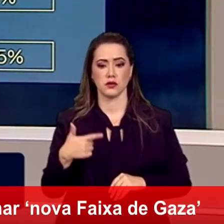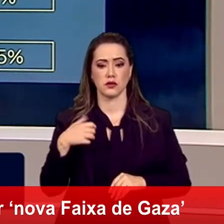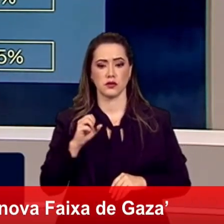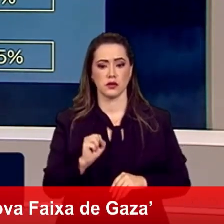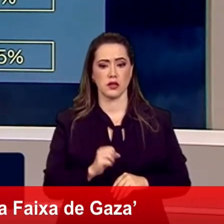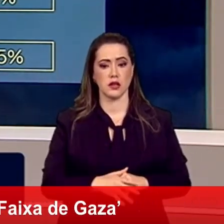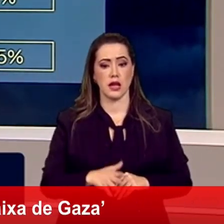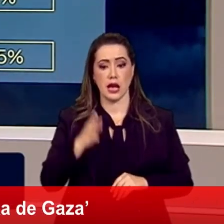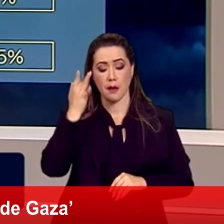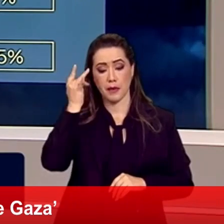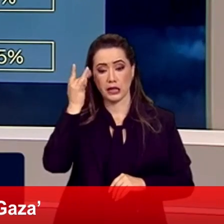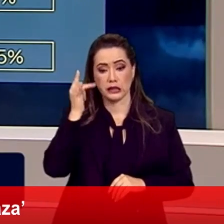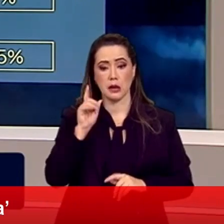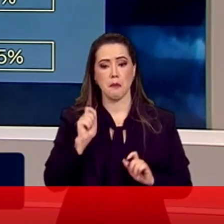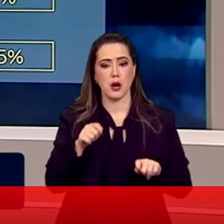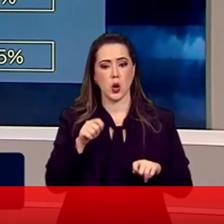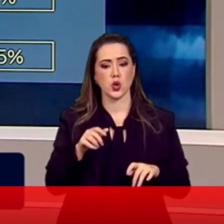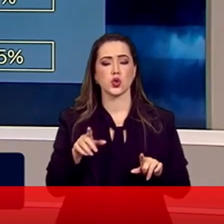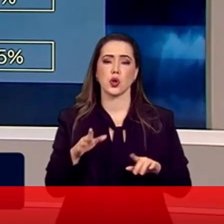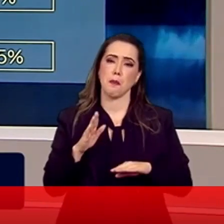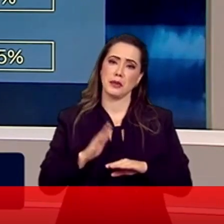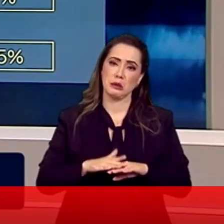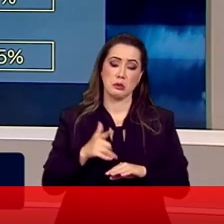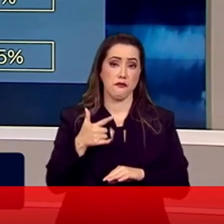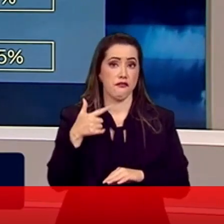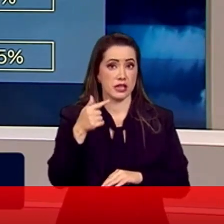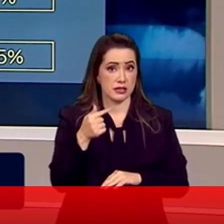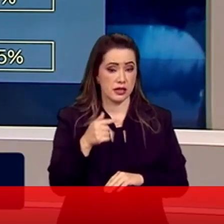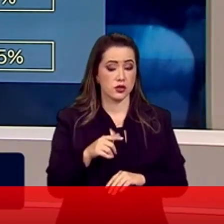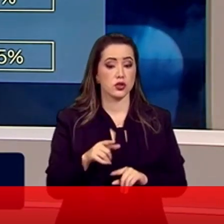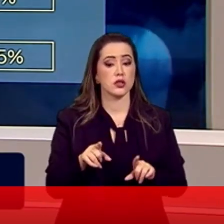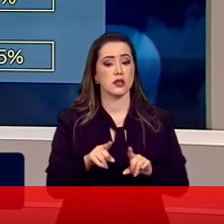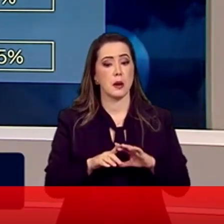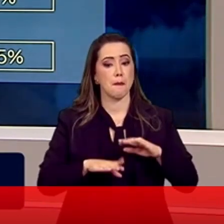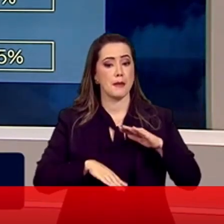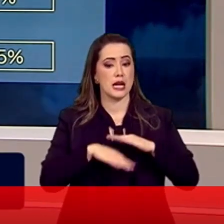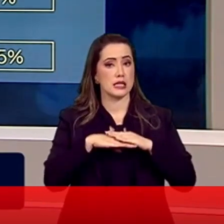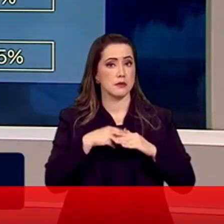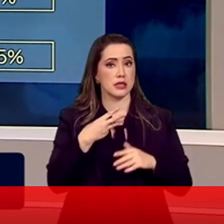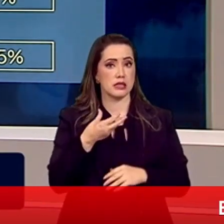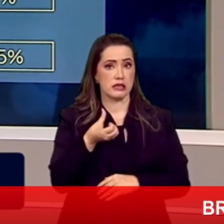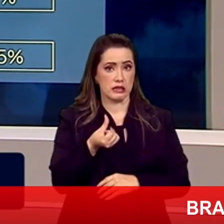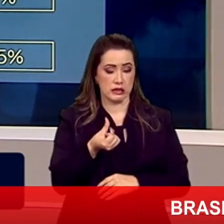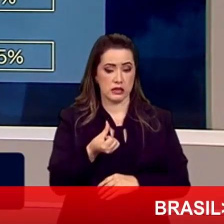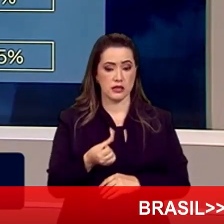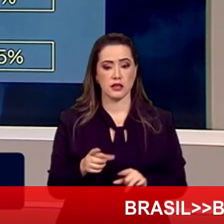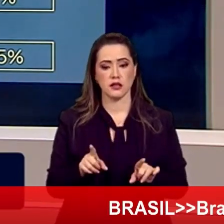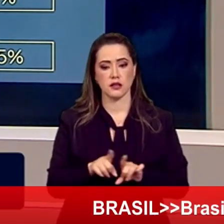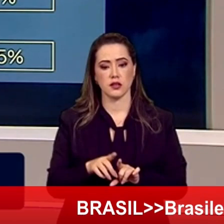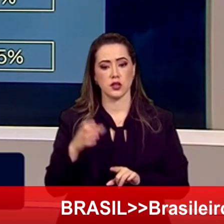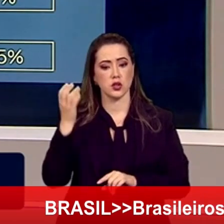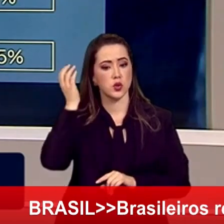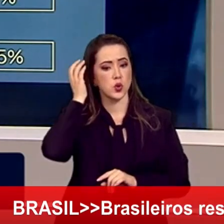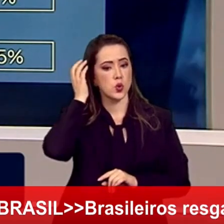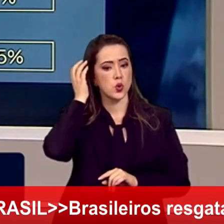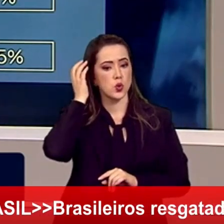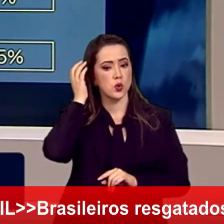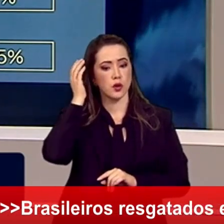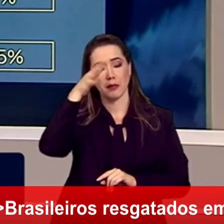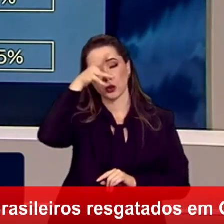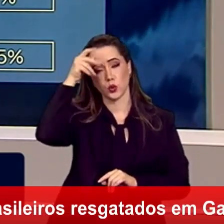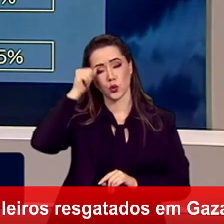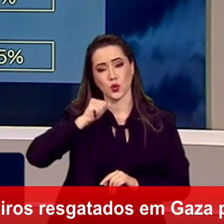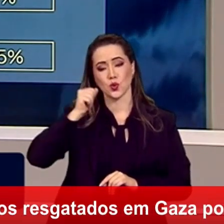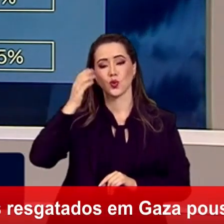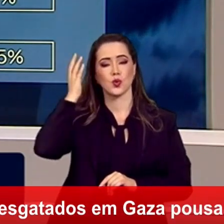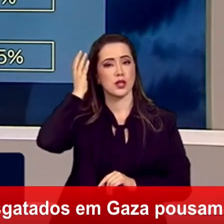28. Amanhã, Campo Grande pode registrar também uma mínima de 27 graus, a máxima pode chegar aos 36. Cuiabá e Goiânia chegam aí